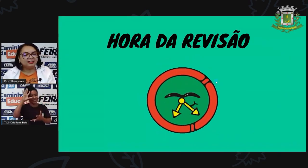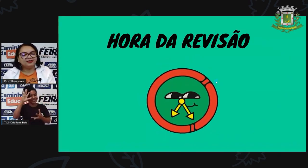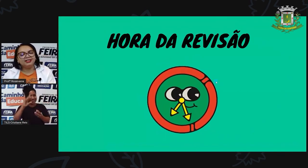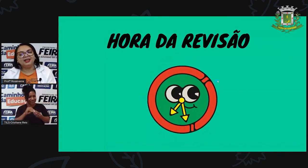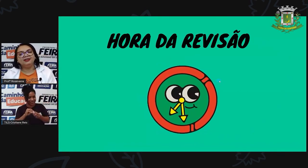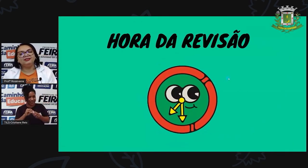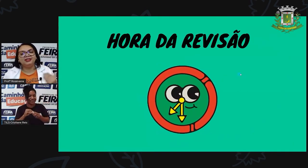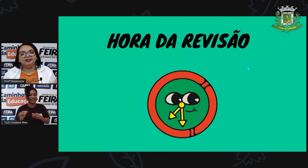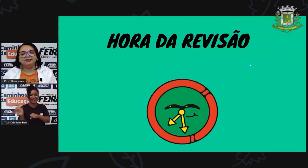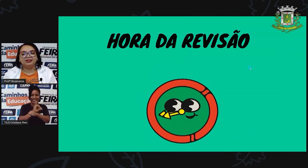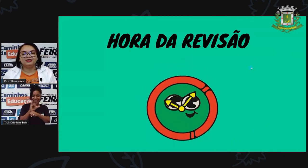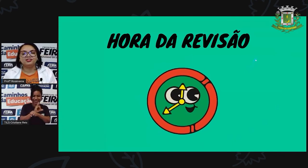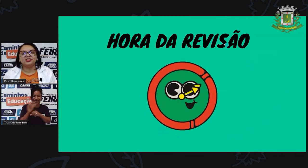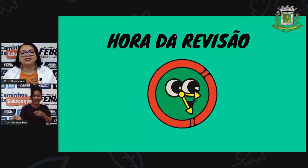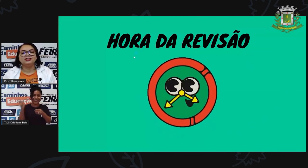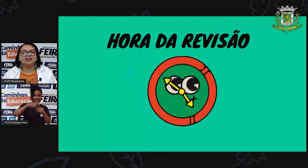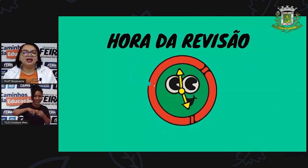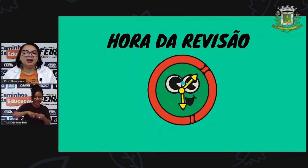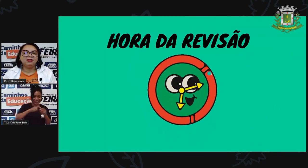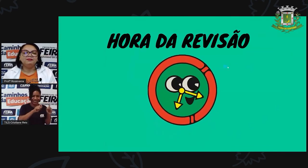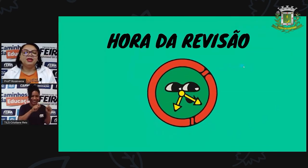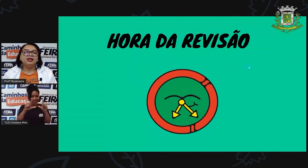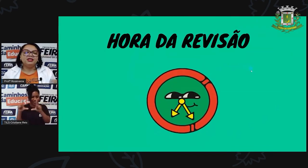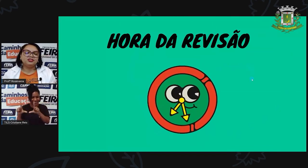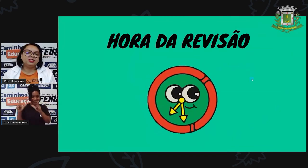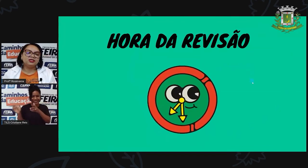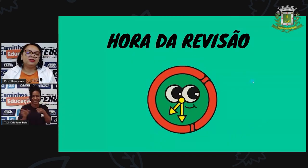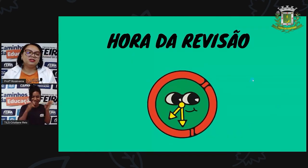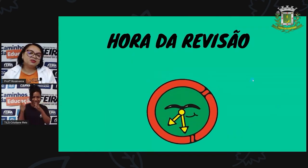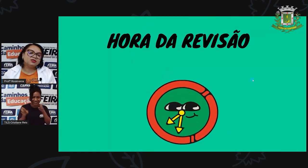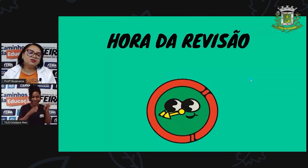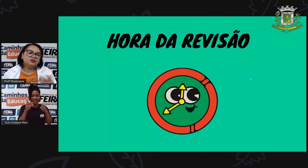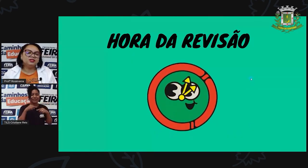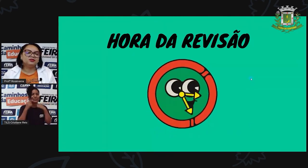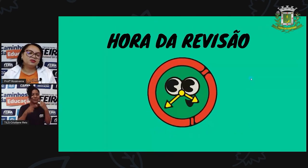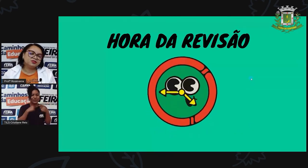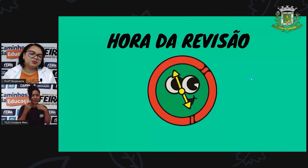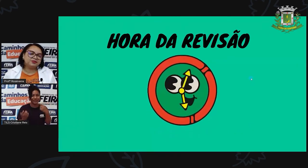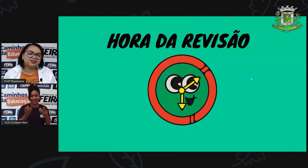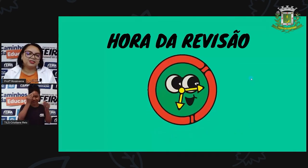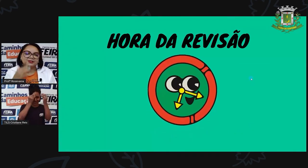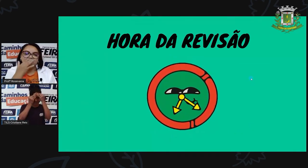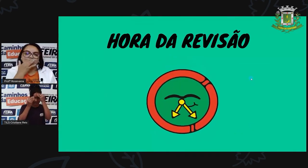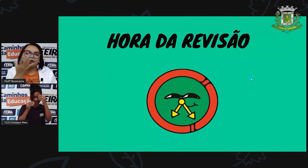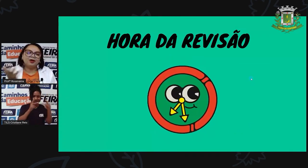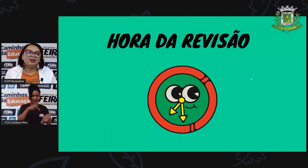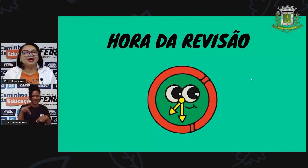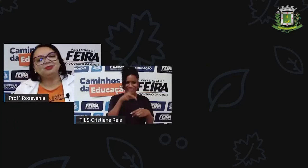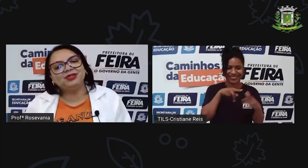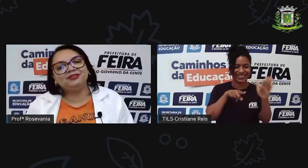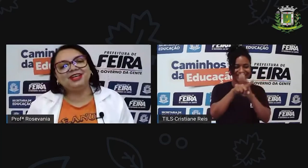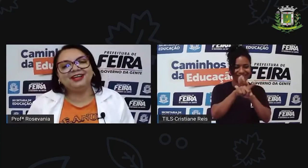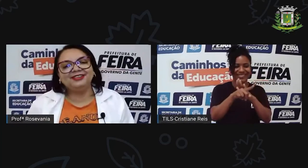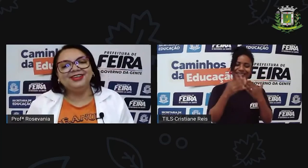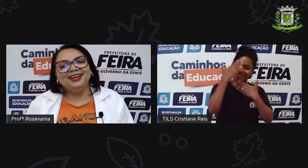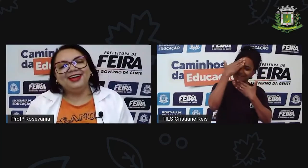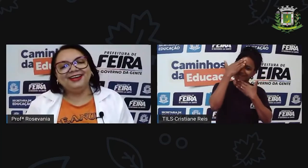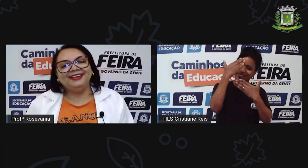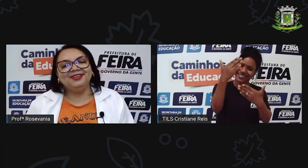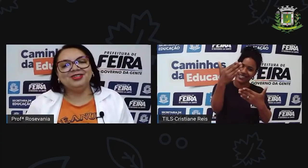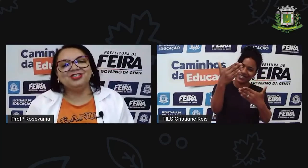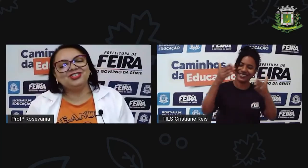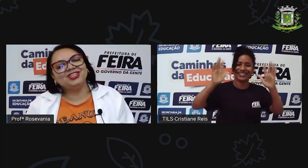volta lá no canal, dá uma assistidazinha na aula e tira todas as suas dúvidas com seus professores. Obrigada por ter ficado